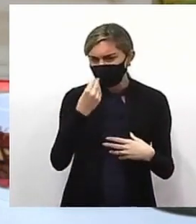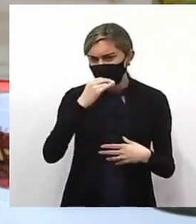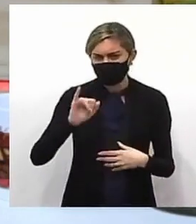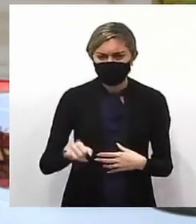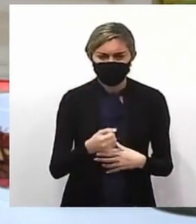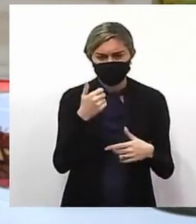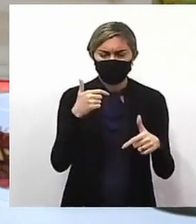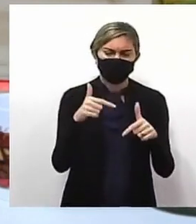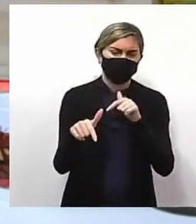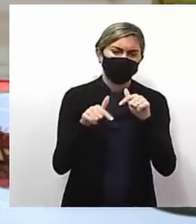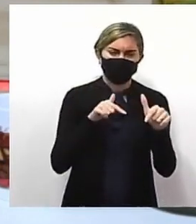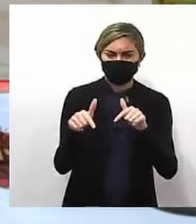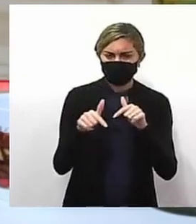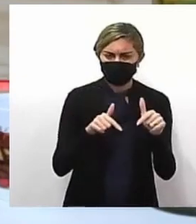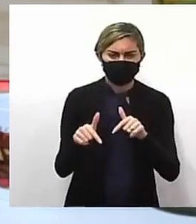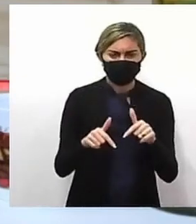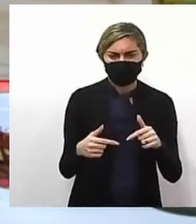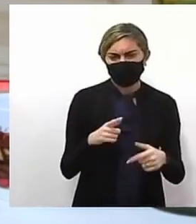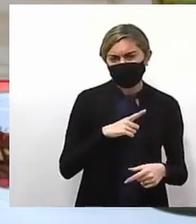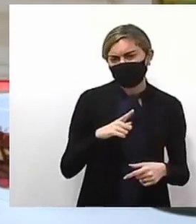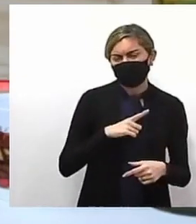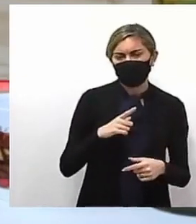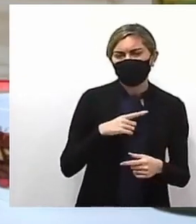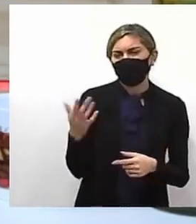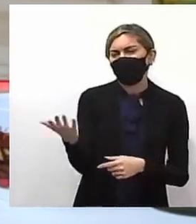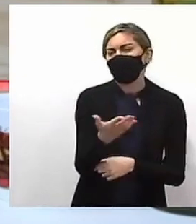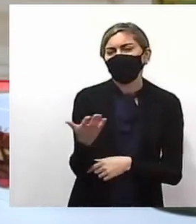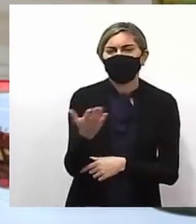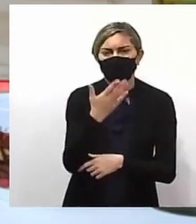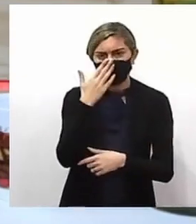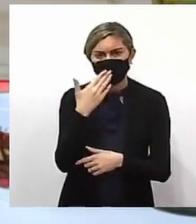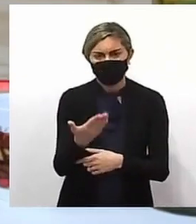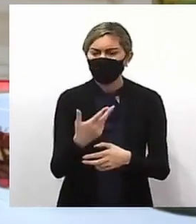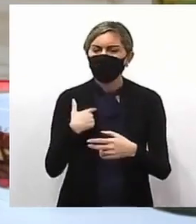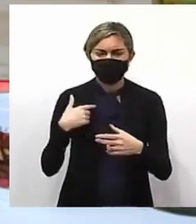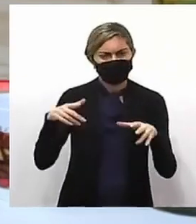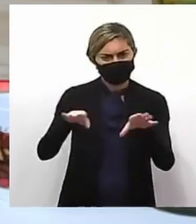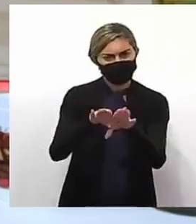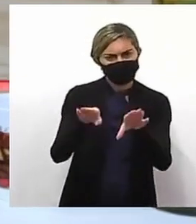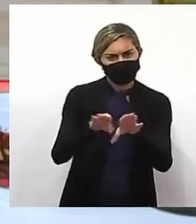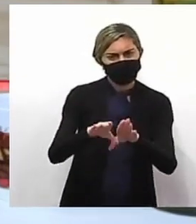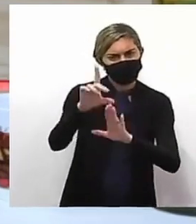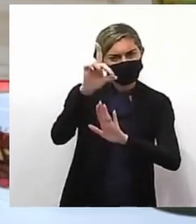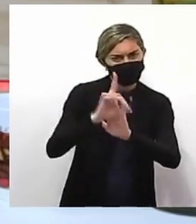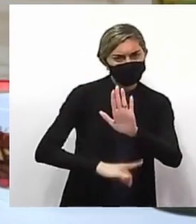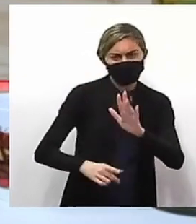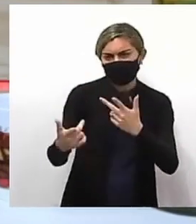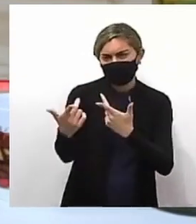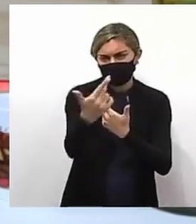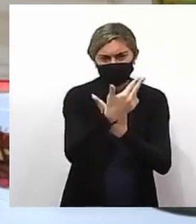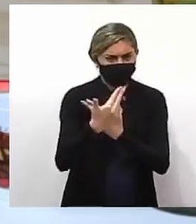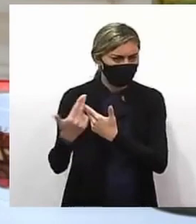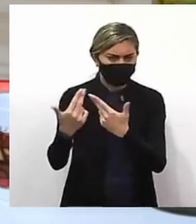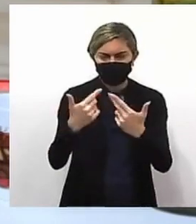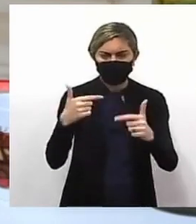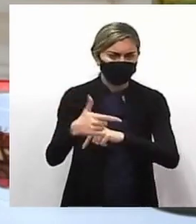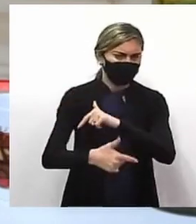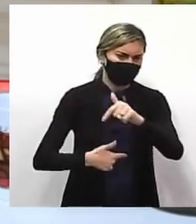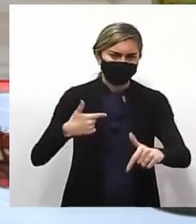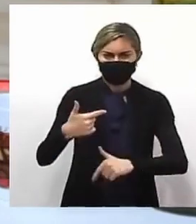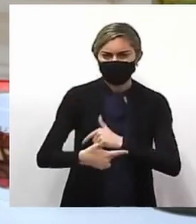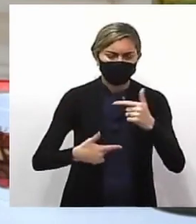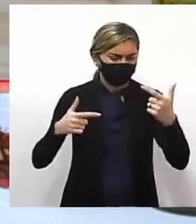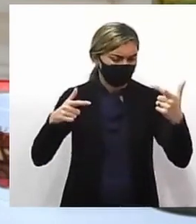oportunidades de trabalho para ter que mendigar algo. Nós queremos ter os mesmos direitos de trabalho nos mesmos espaços de trabalho, e